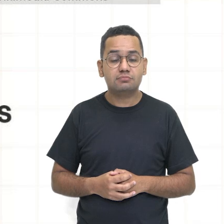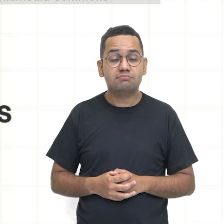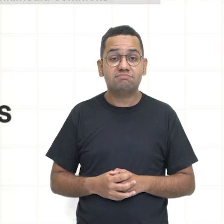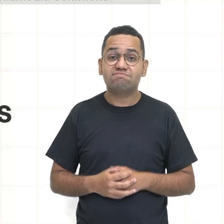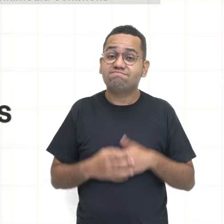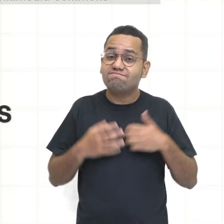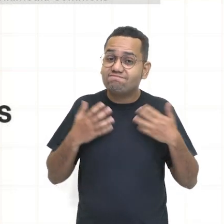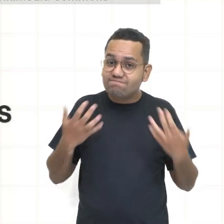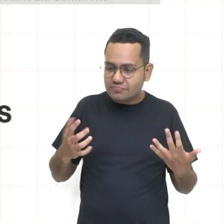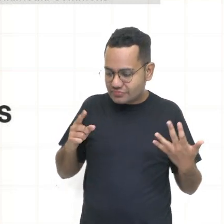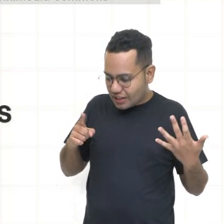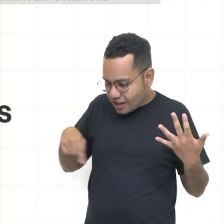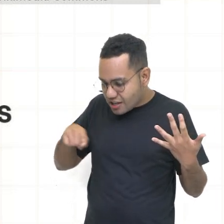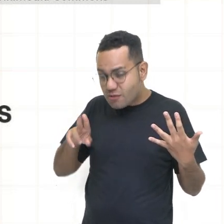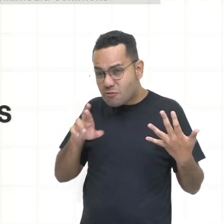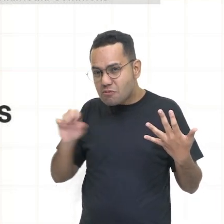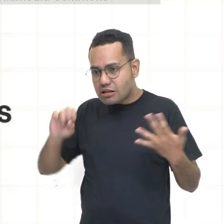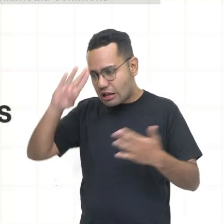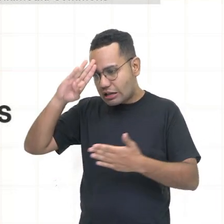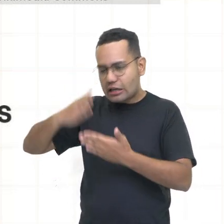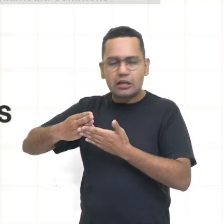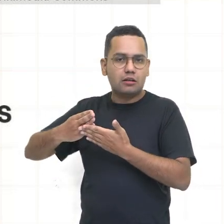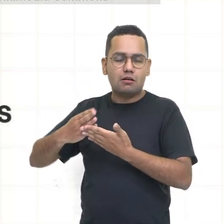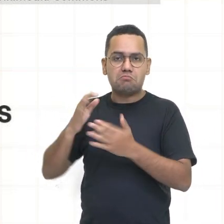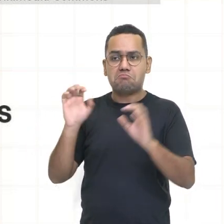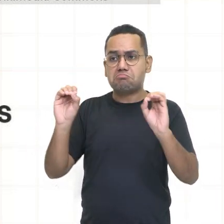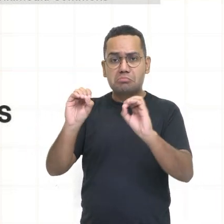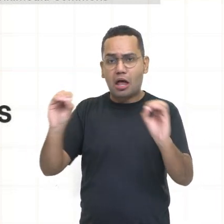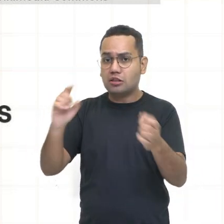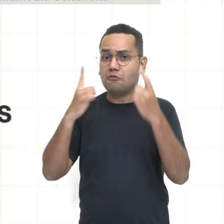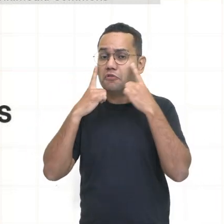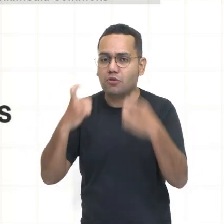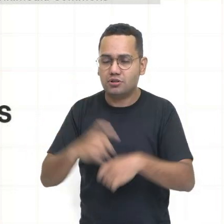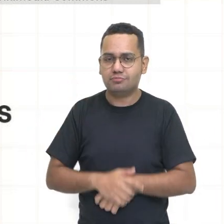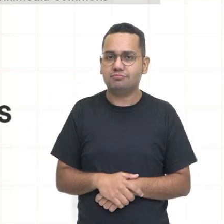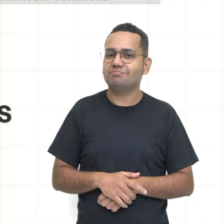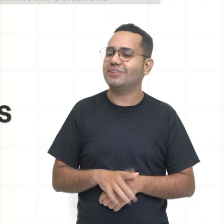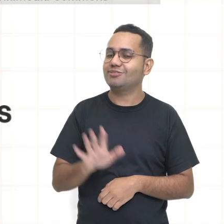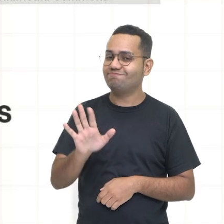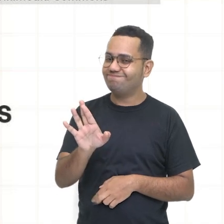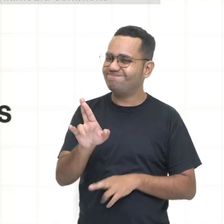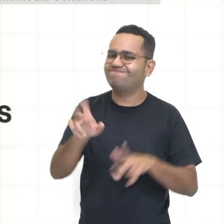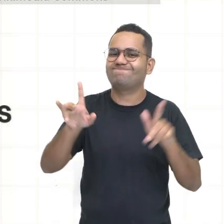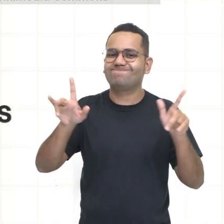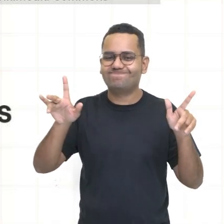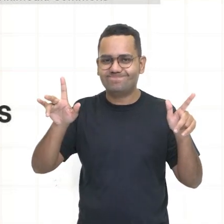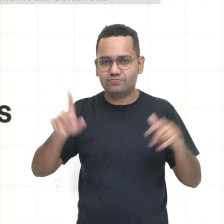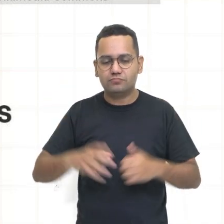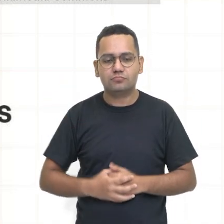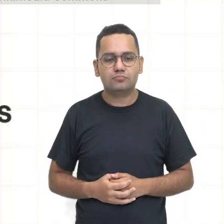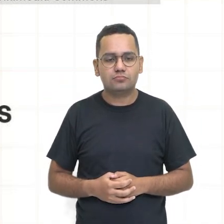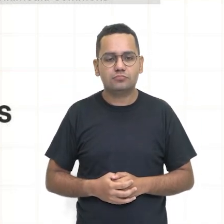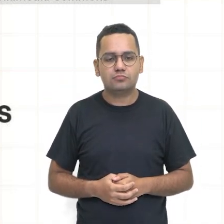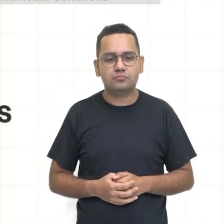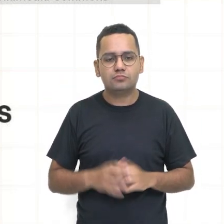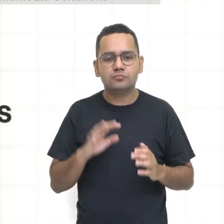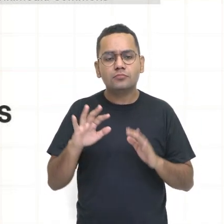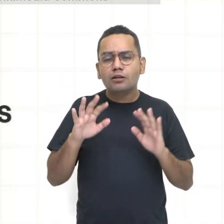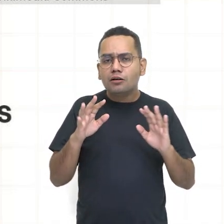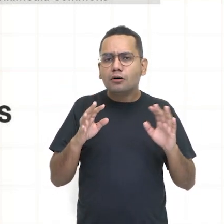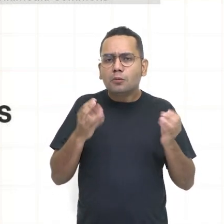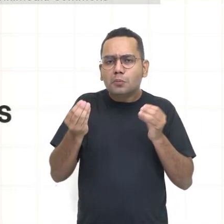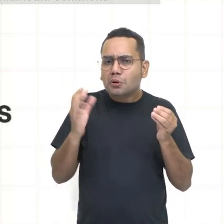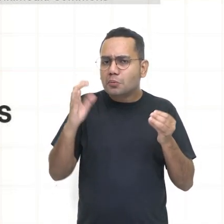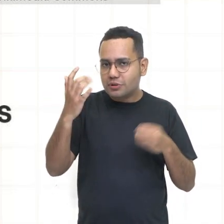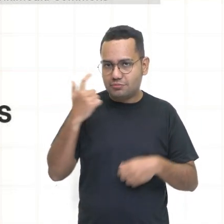acreditando que não seriam atacados pelos alemães. Porém, isso não aconteceu. Então, o que vai ocorrer com esse